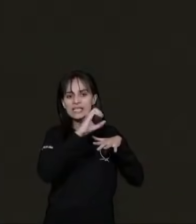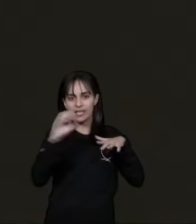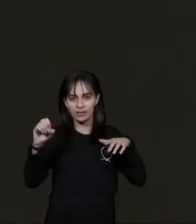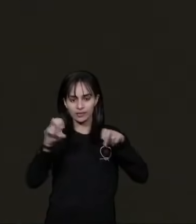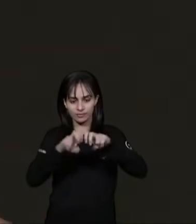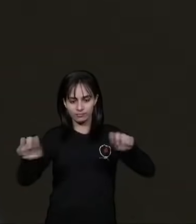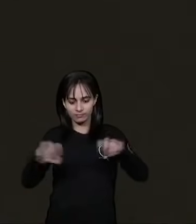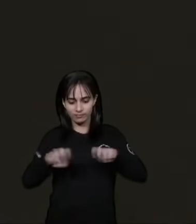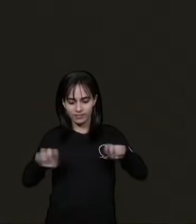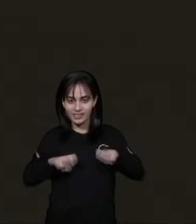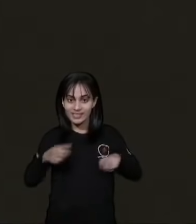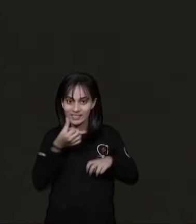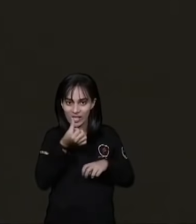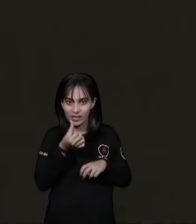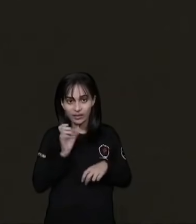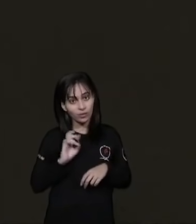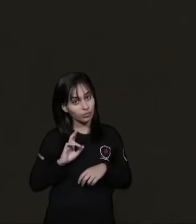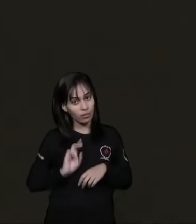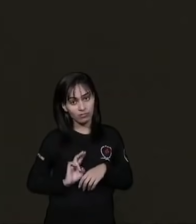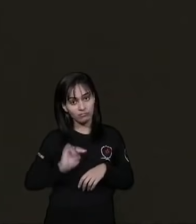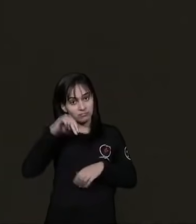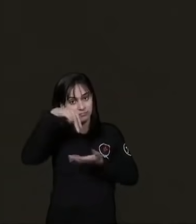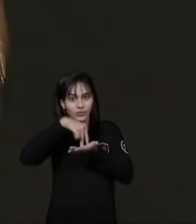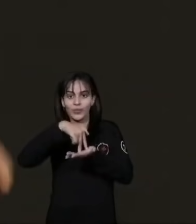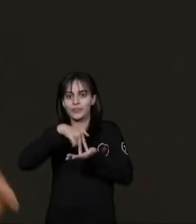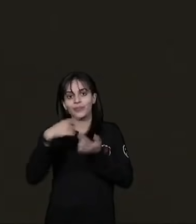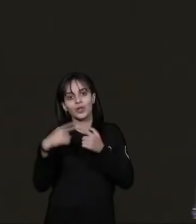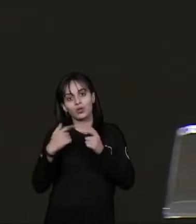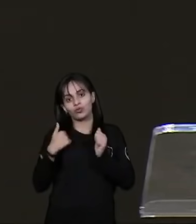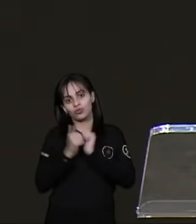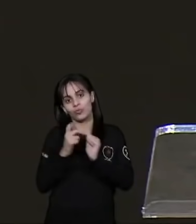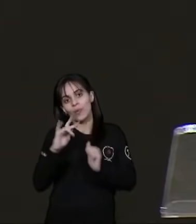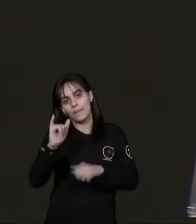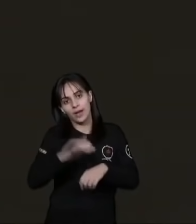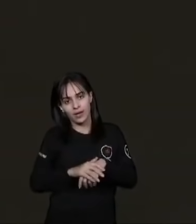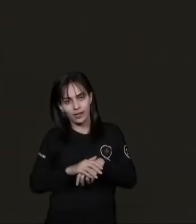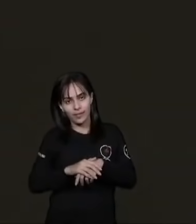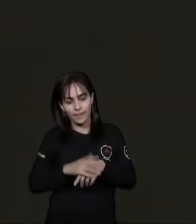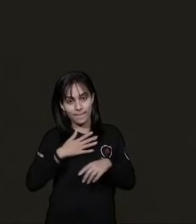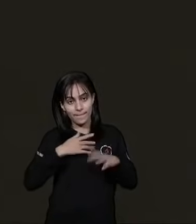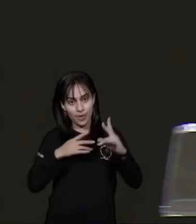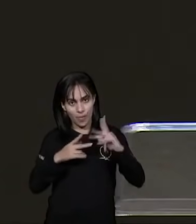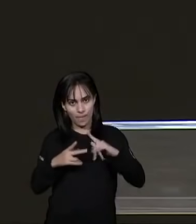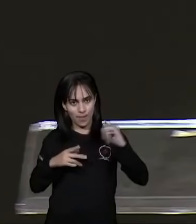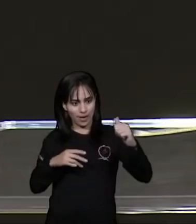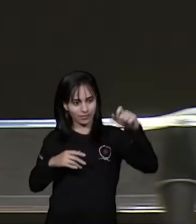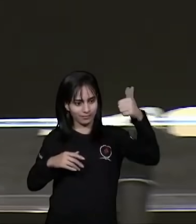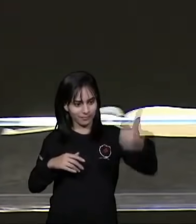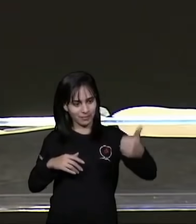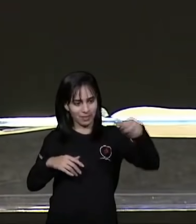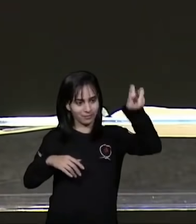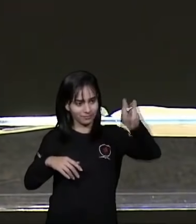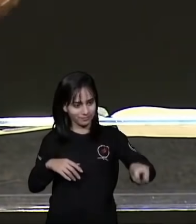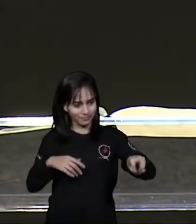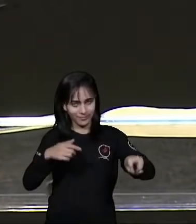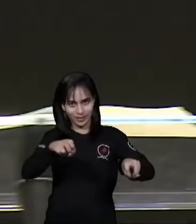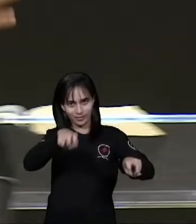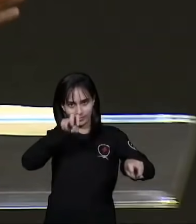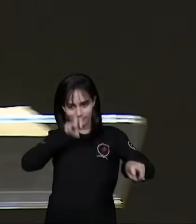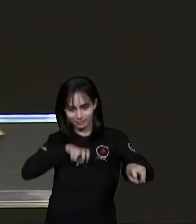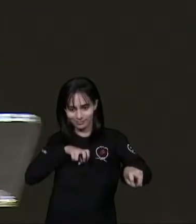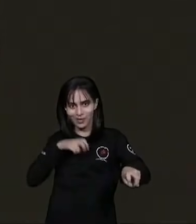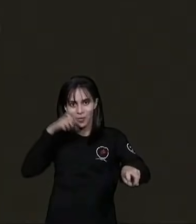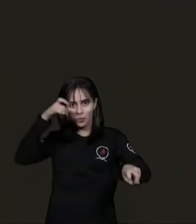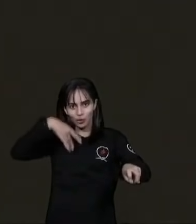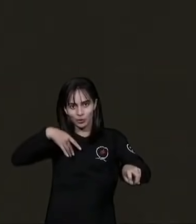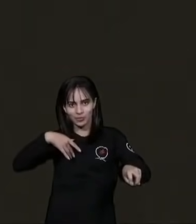eu só subir porque eu tava com meu pai que nem subir Outro dia eu fui para a festa fila fiquei lá na última fila aí